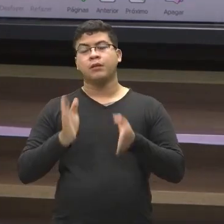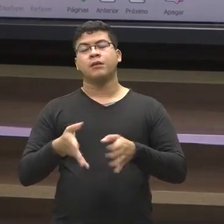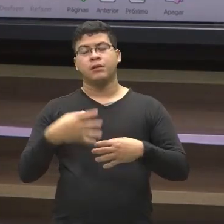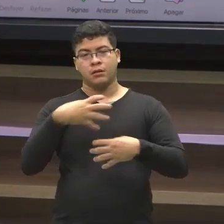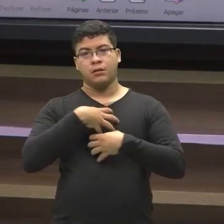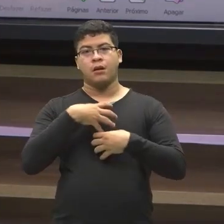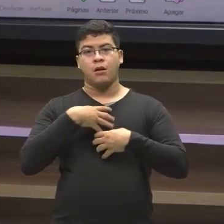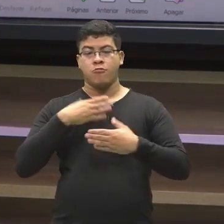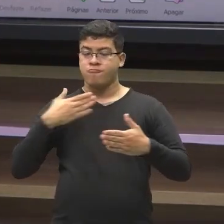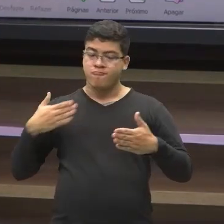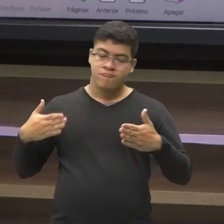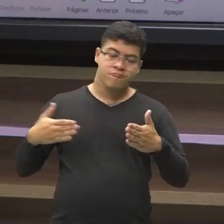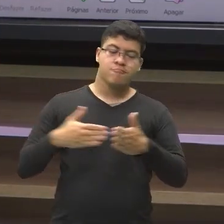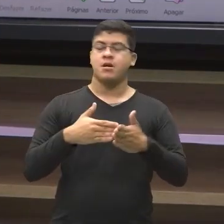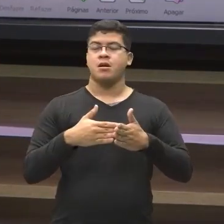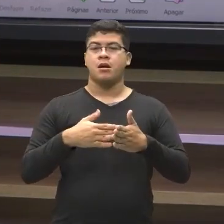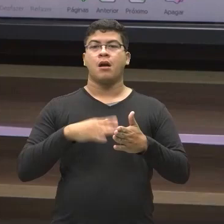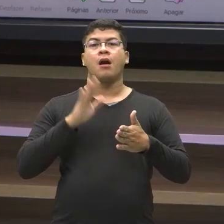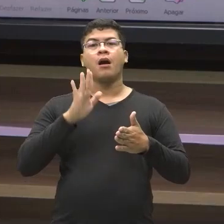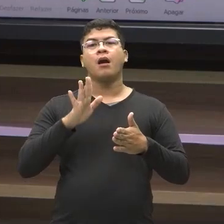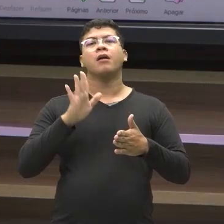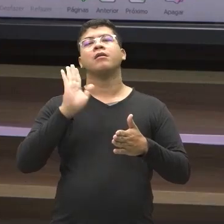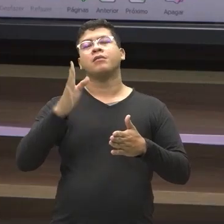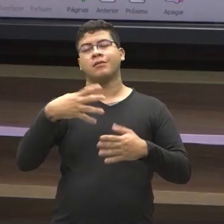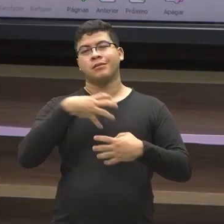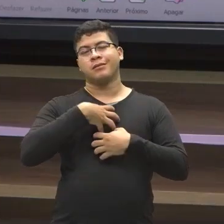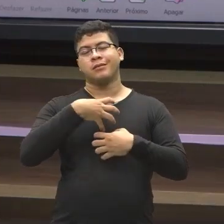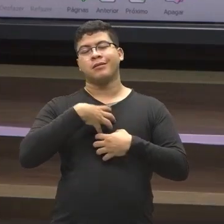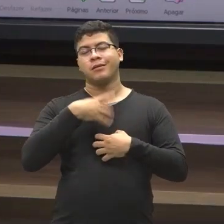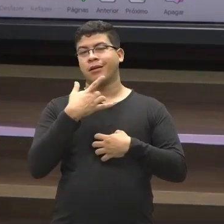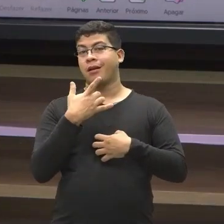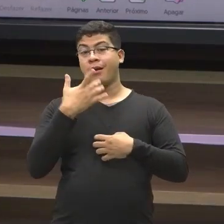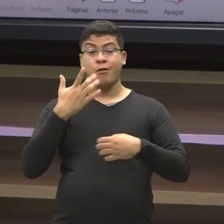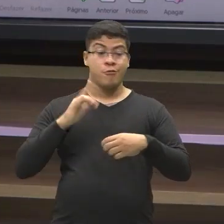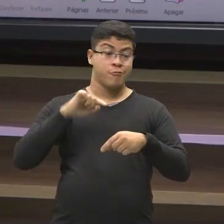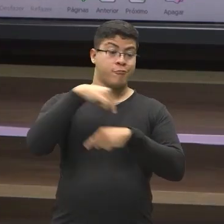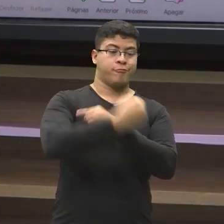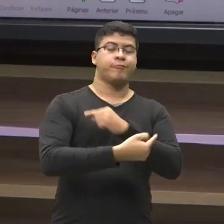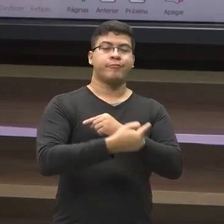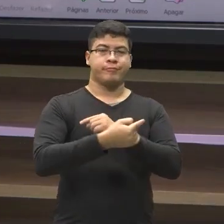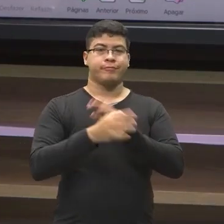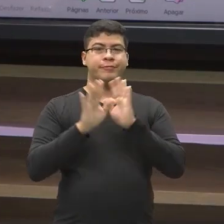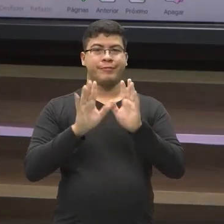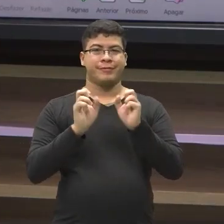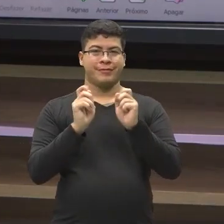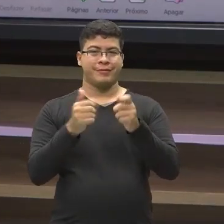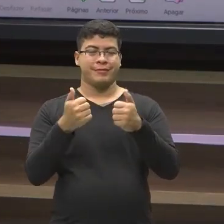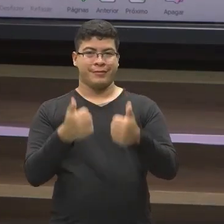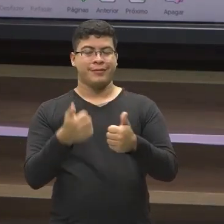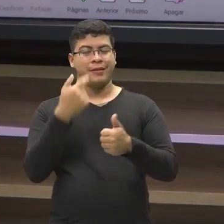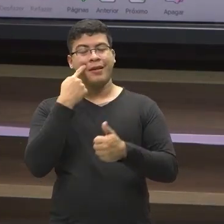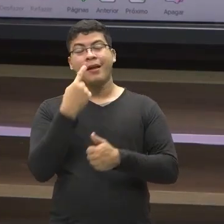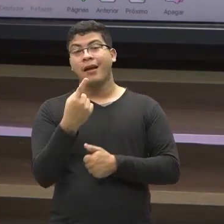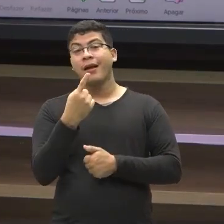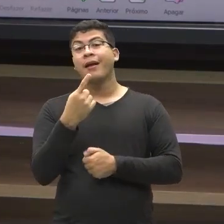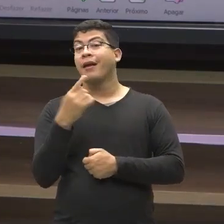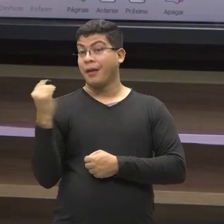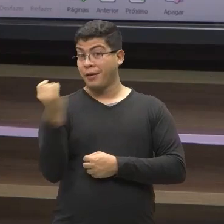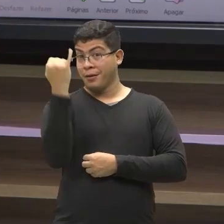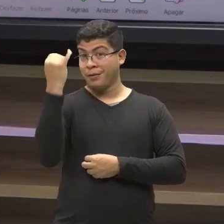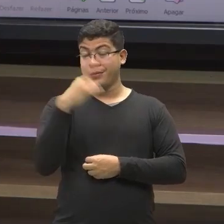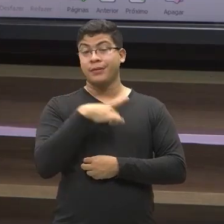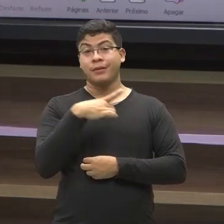tem os anticorpos que ela precisava para combater aquela doença, tá bom? Então, é importante a gente ter